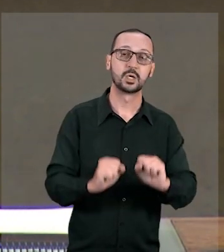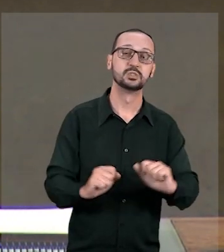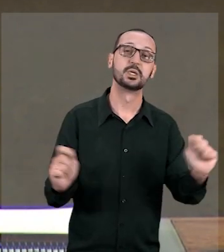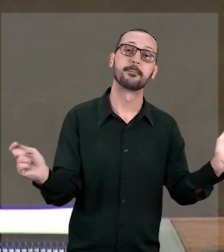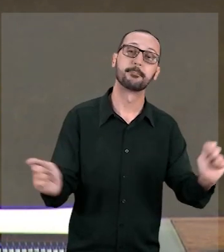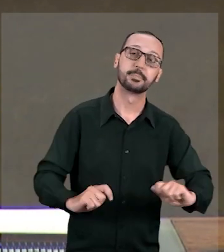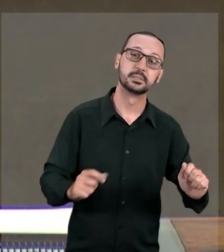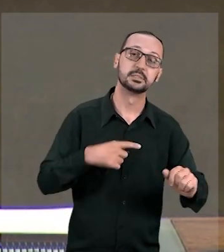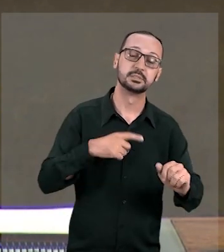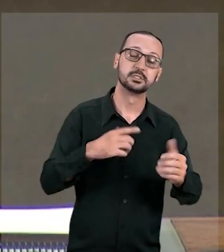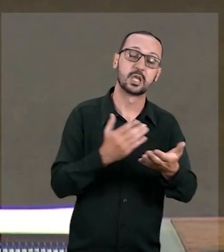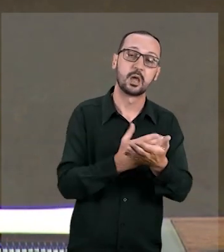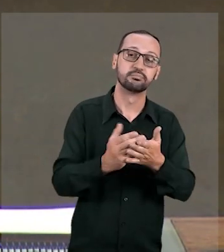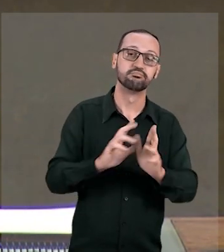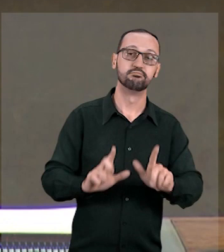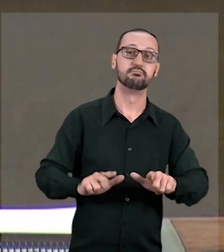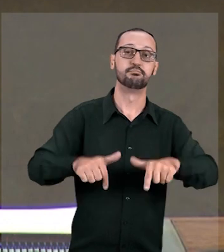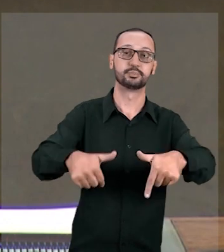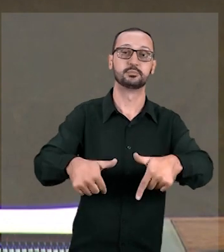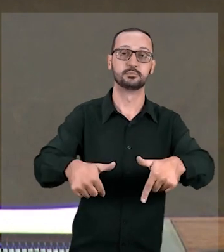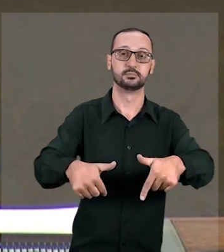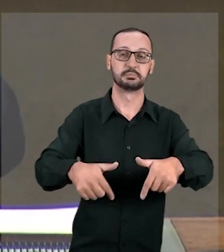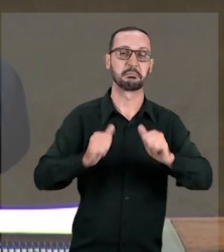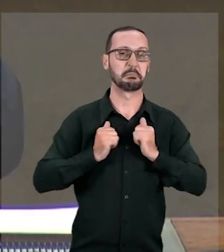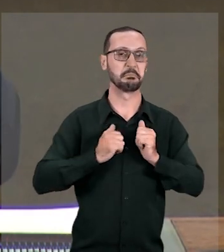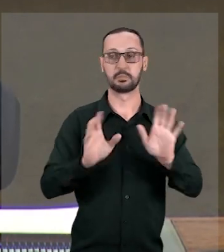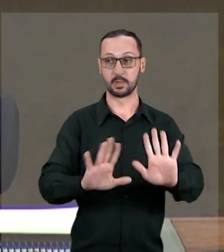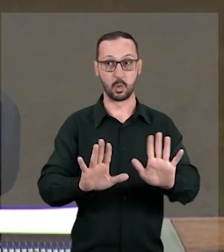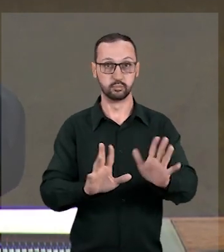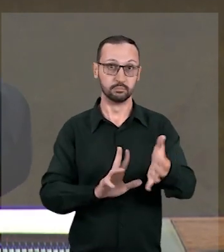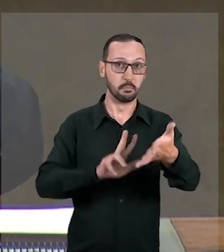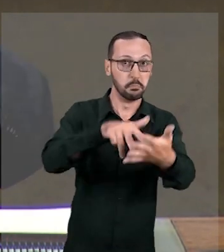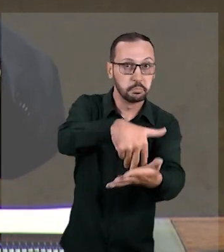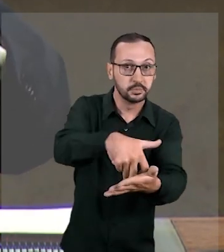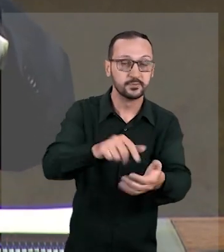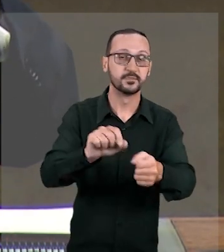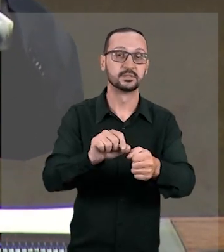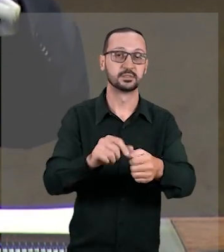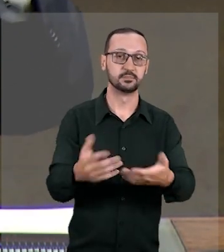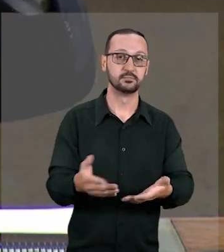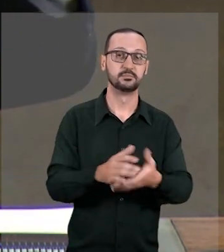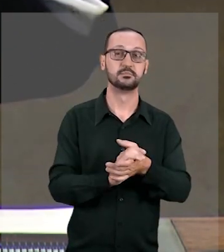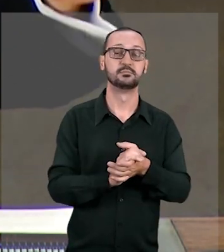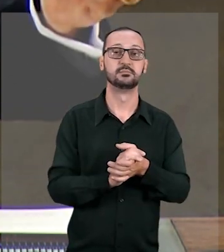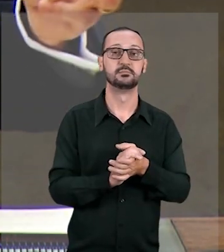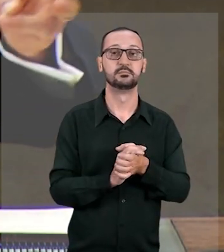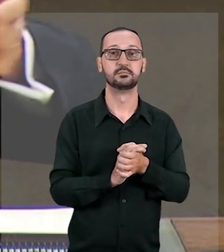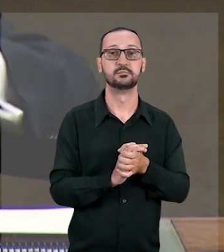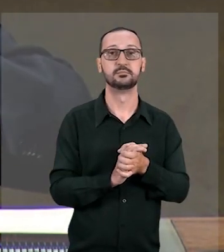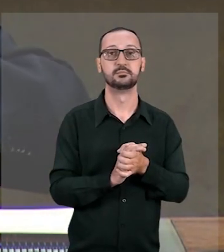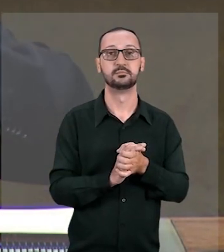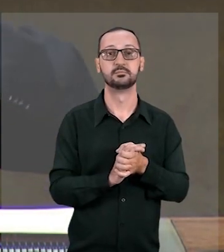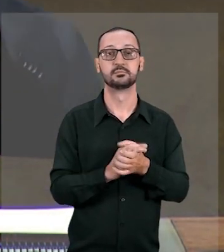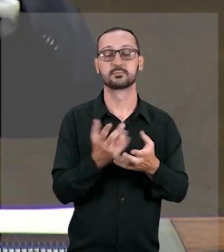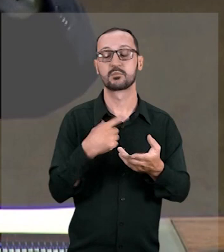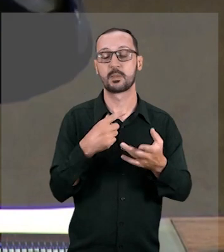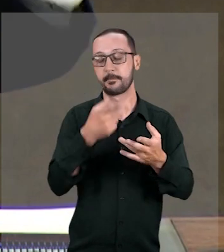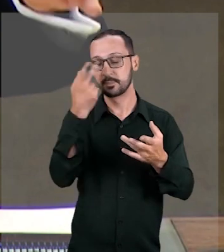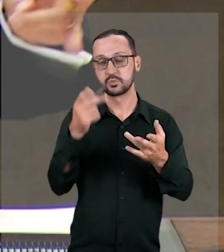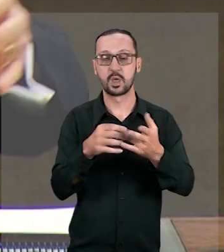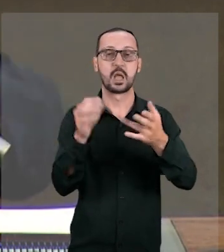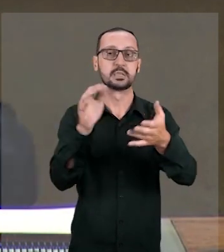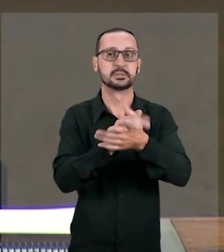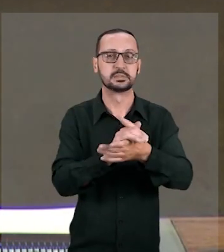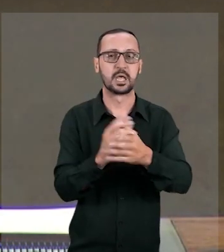ser proativos. É nesse domínio que se inserem casamento de pessoas do mesmo